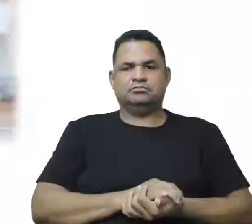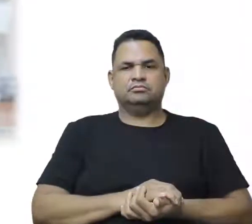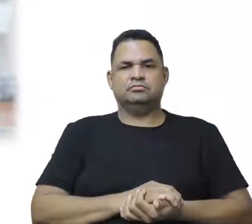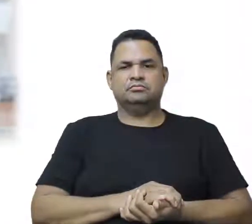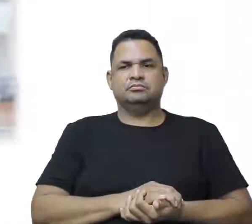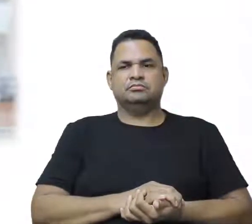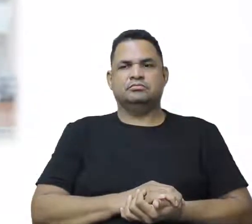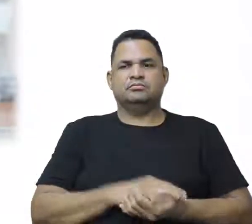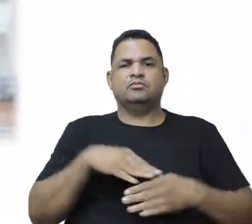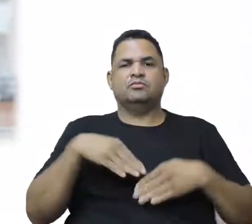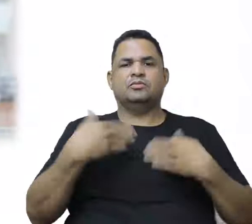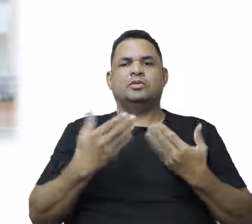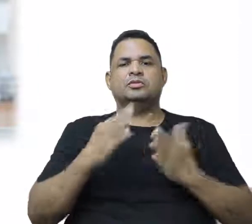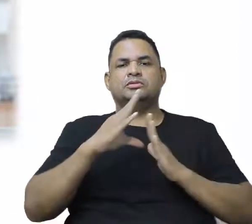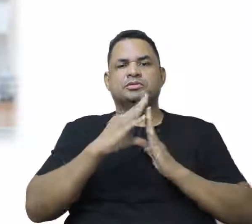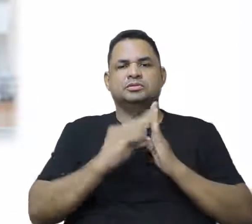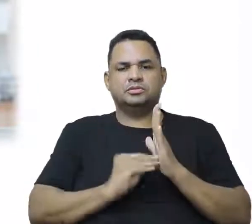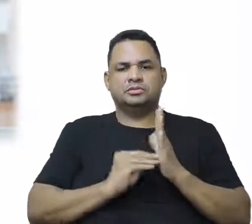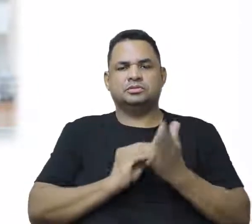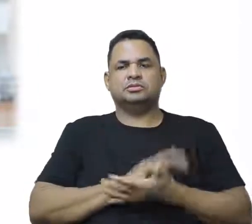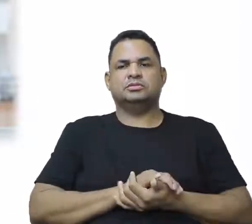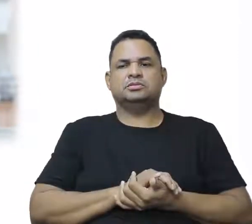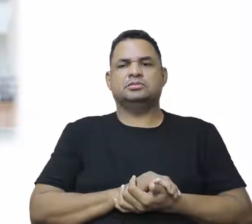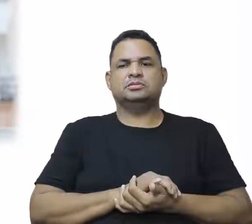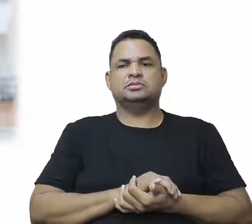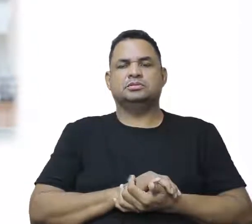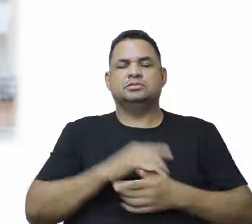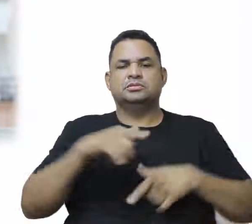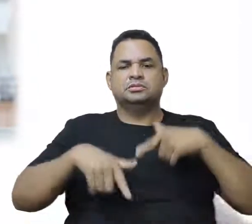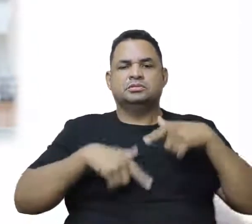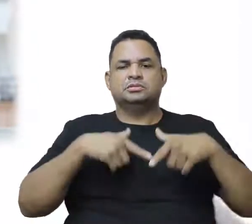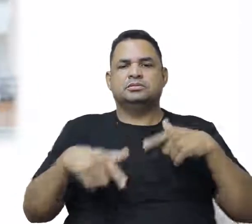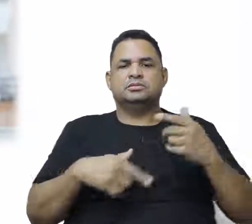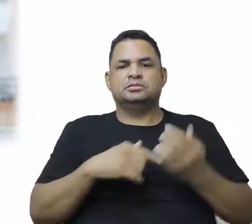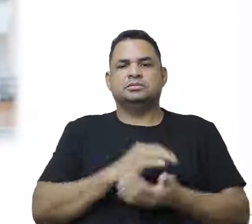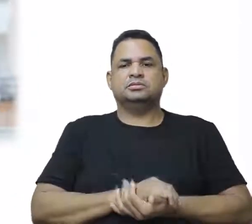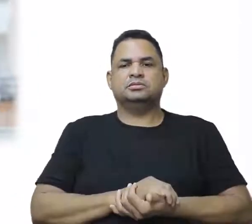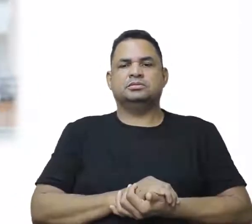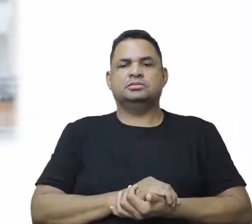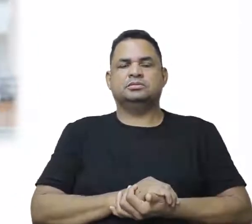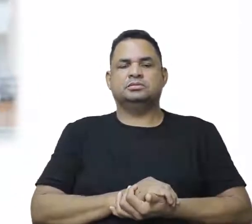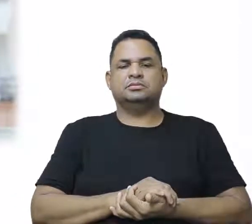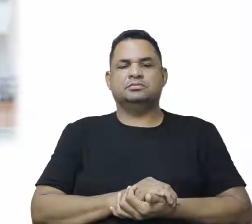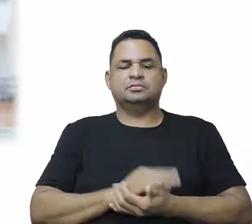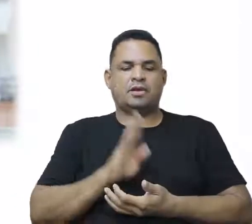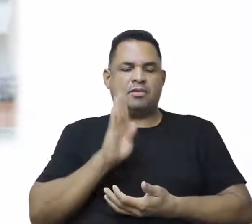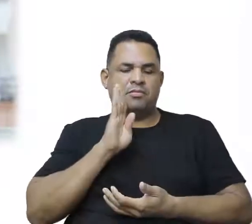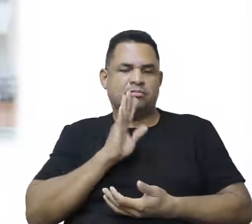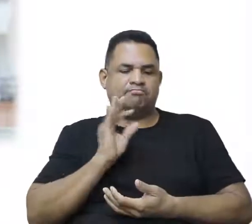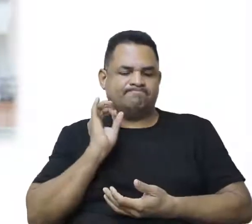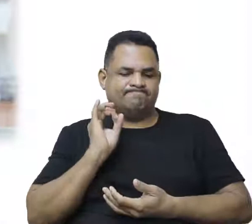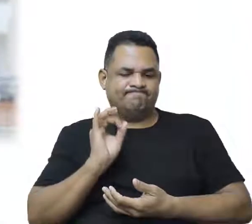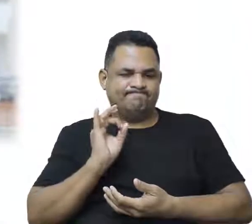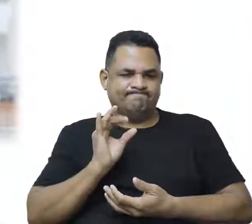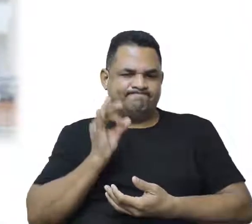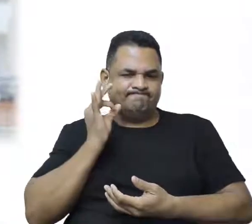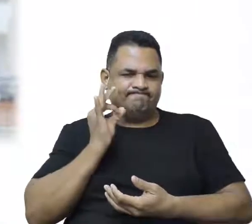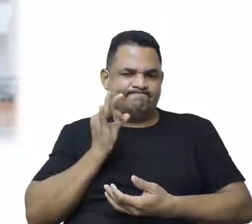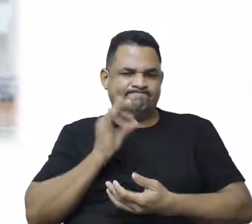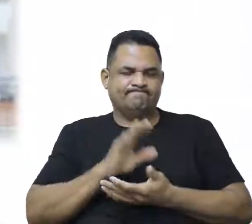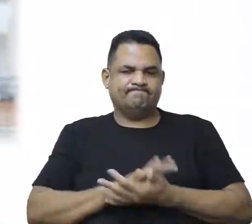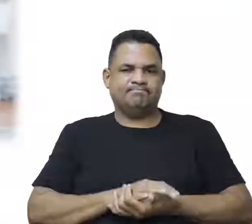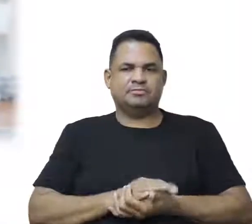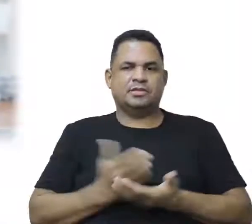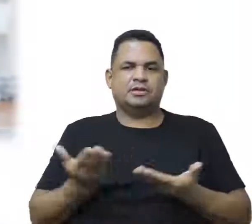E aí, quais seriam os conteúdos, professora, que a gente vai trabalhar? Chegou a parte top. A hora